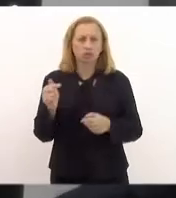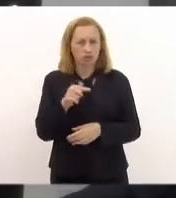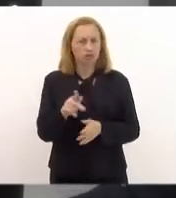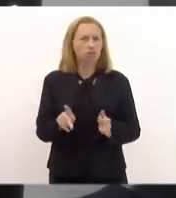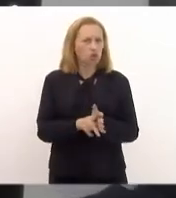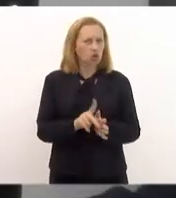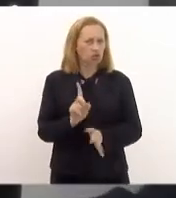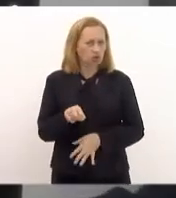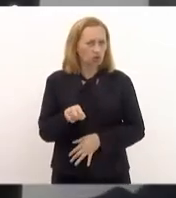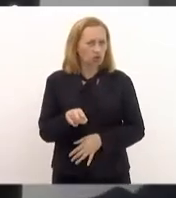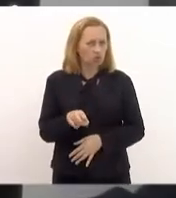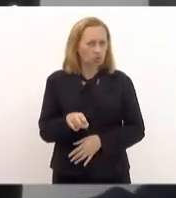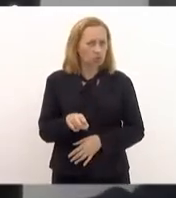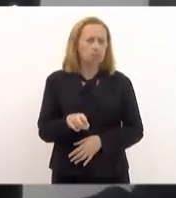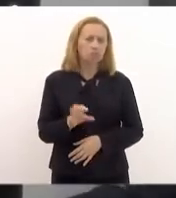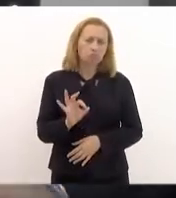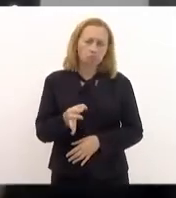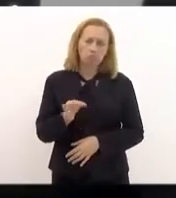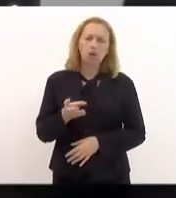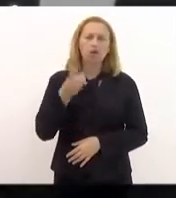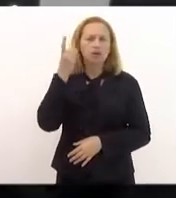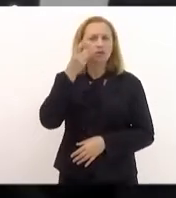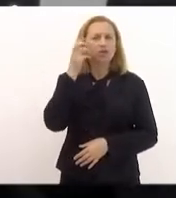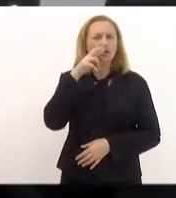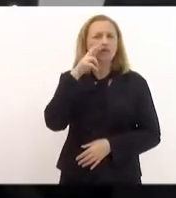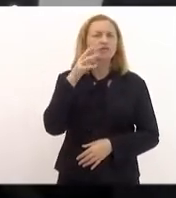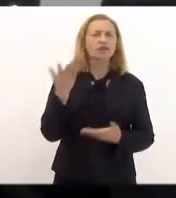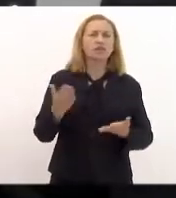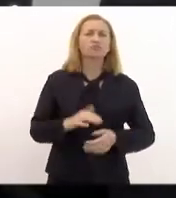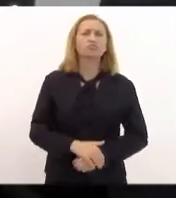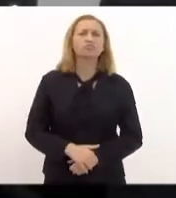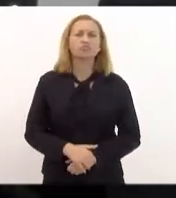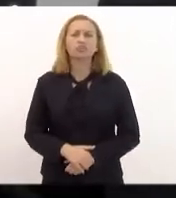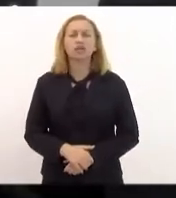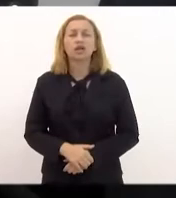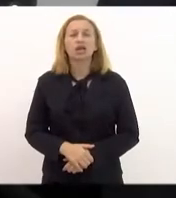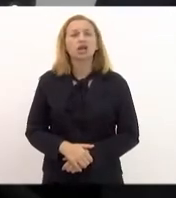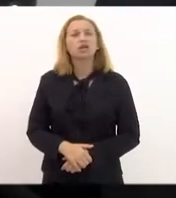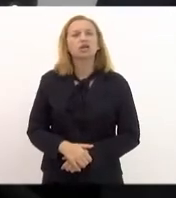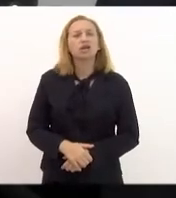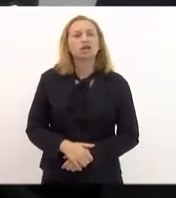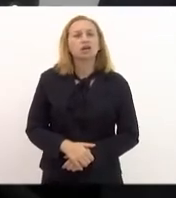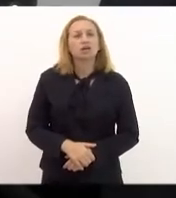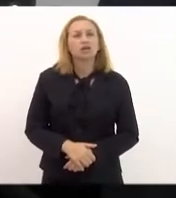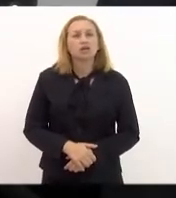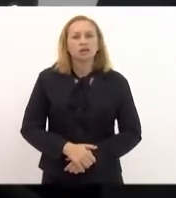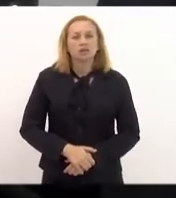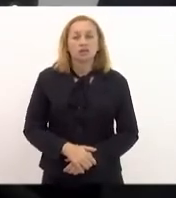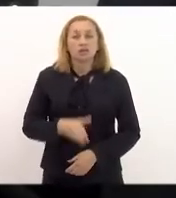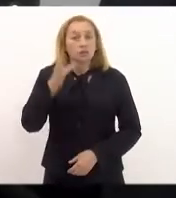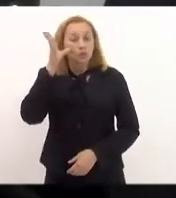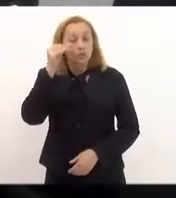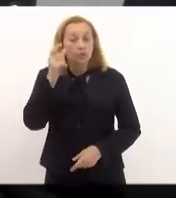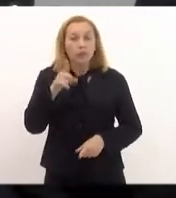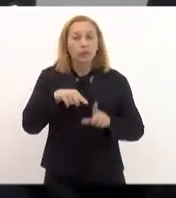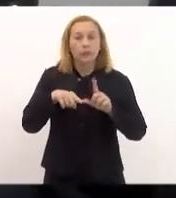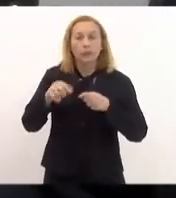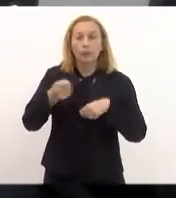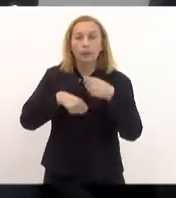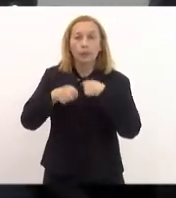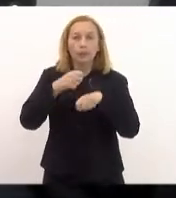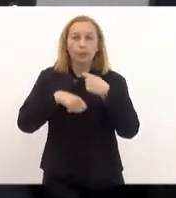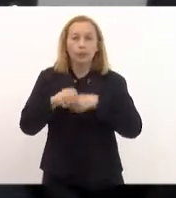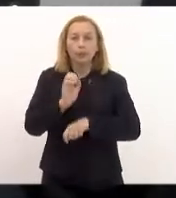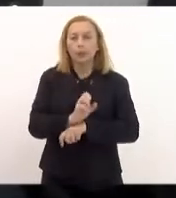projeto, isso, do deputado Rosenberg Reis, que considera de relevante interesse econômico do Estado o